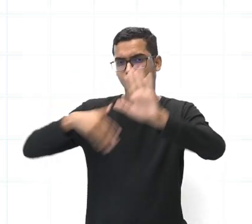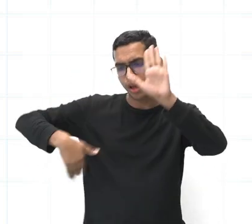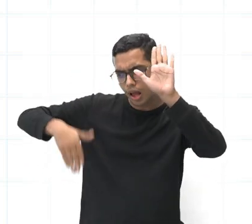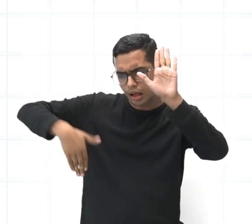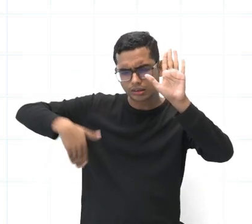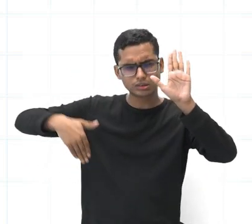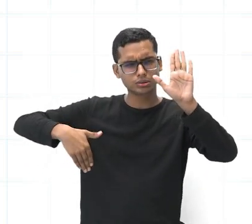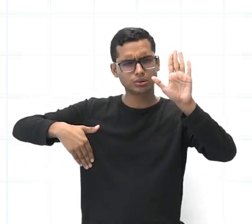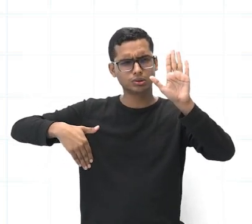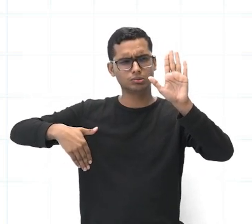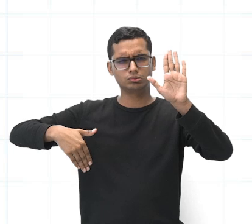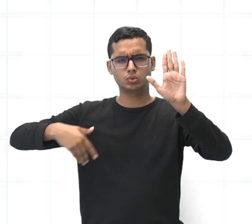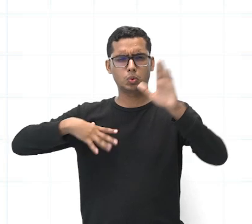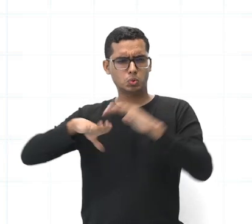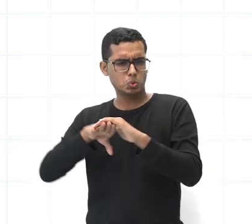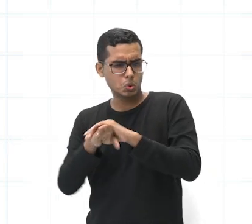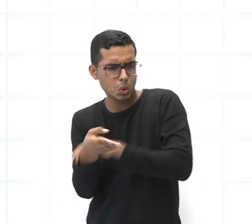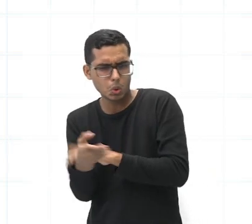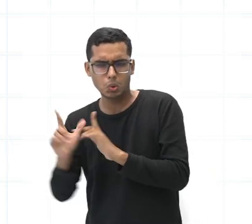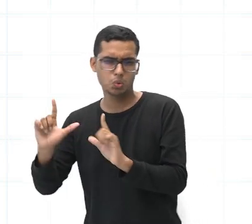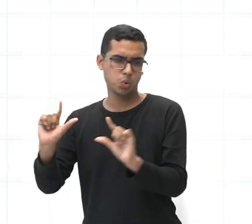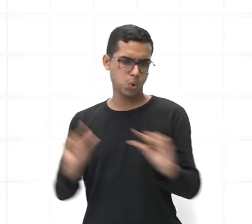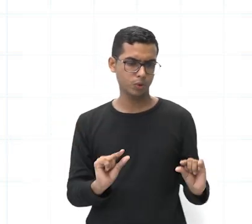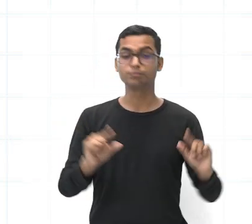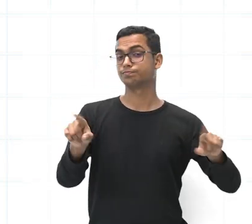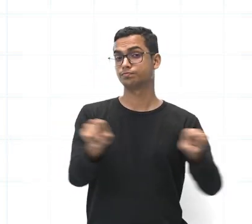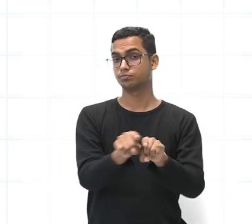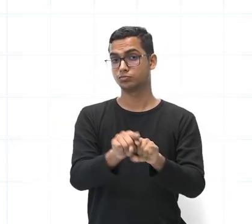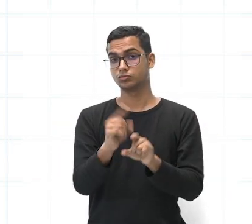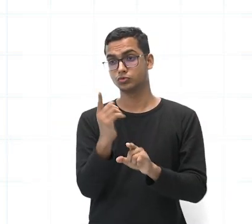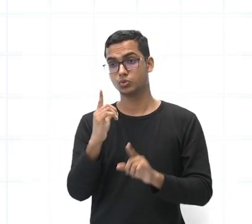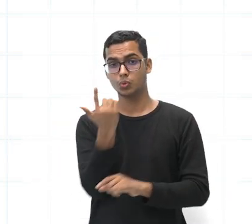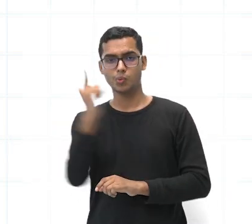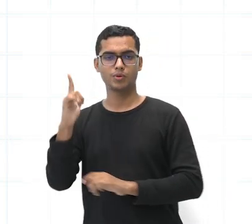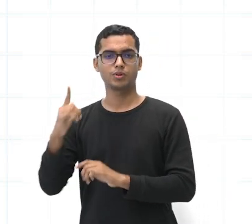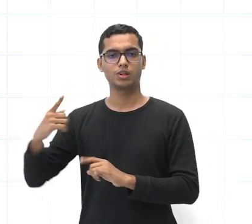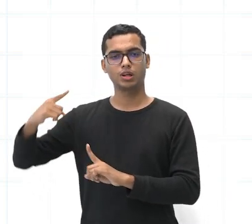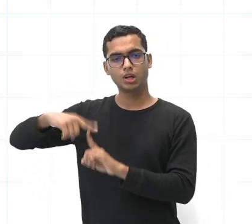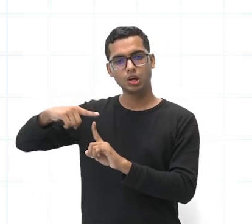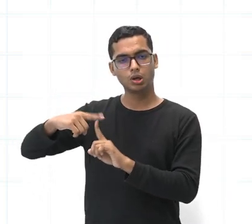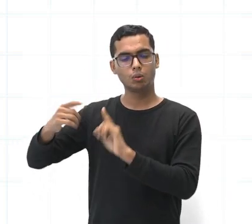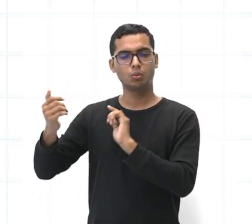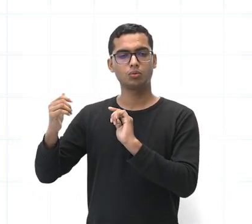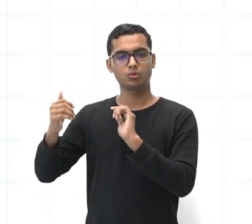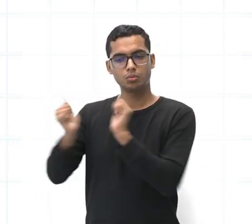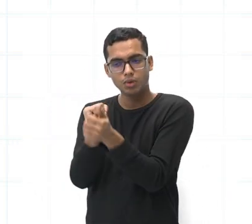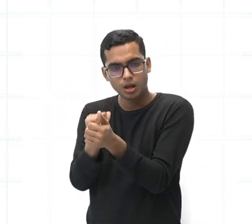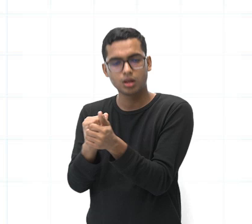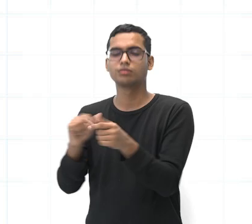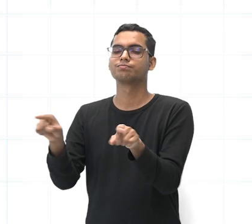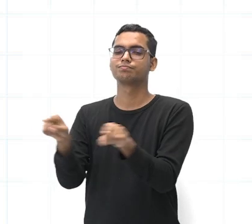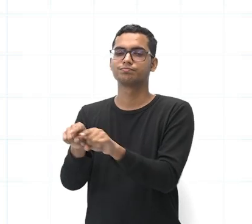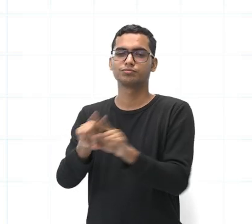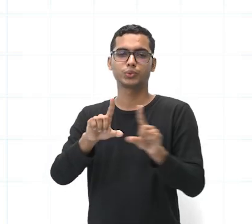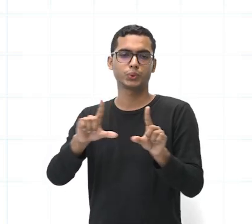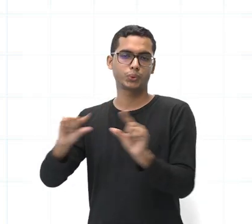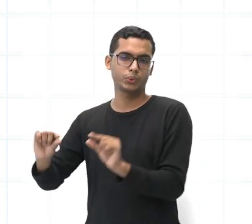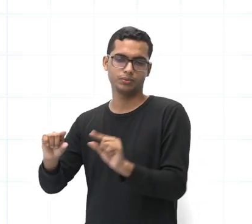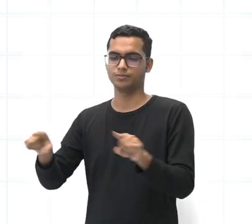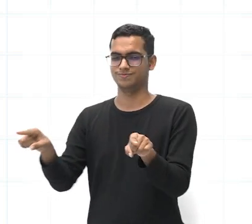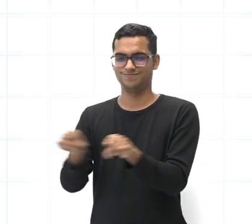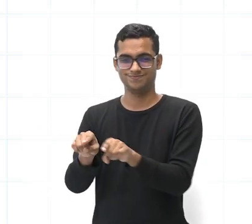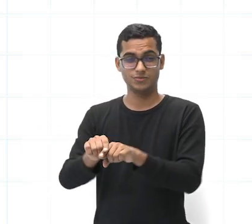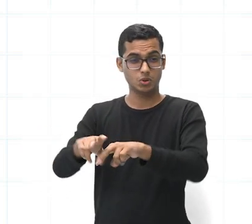força, né, assim como todas as outras modalidades que estão relacionadas à prática esportiva, né?